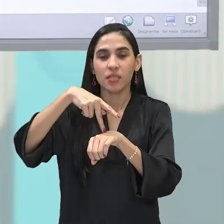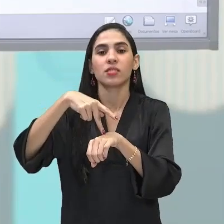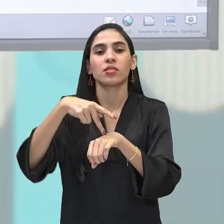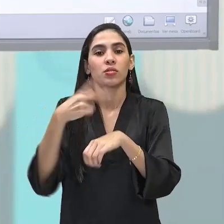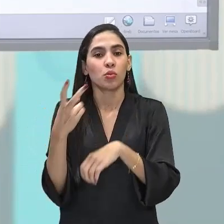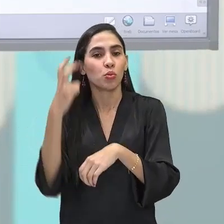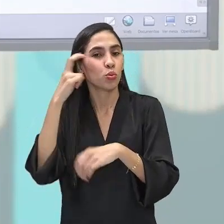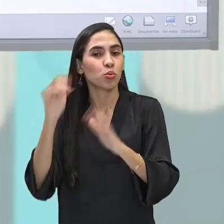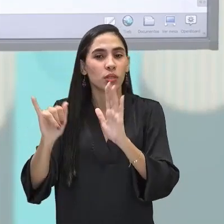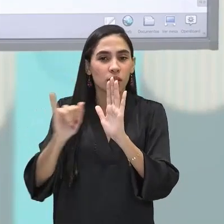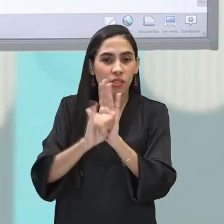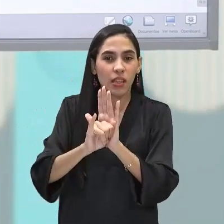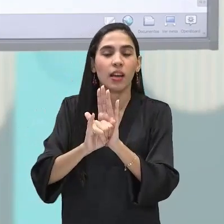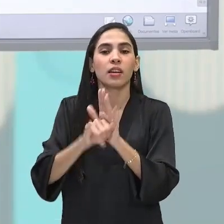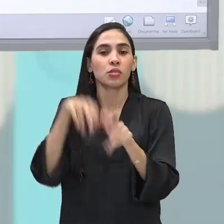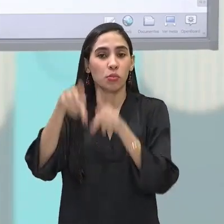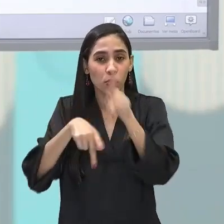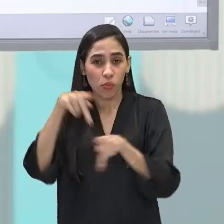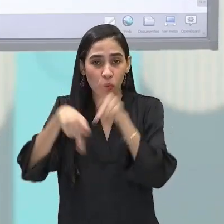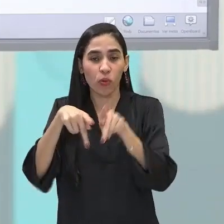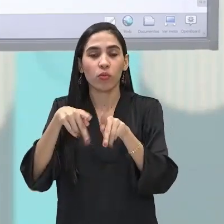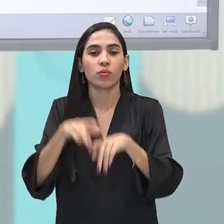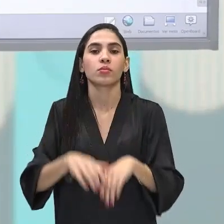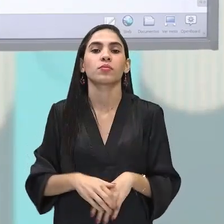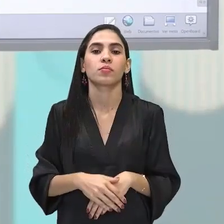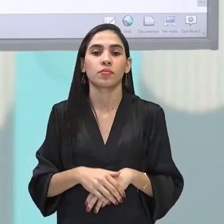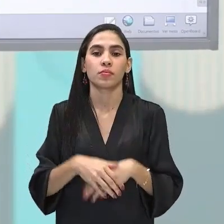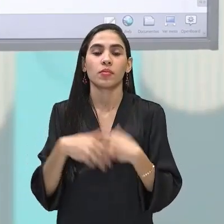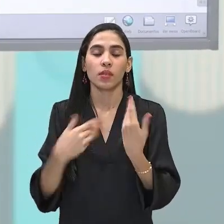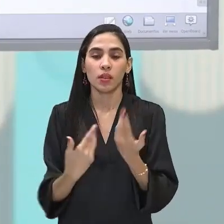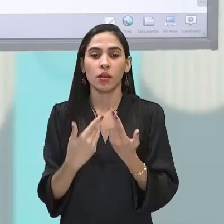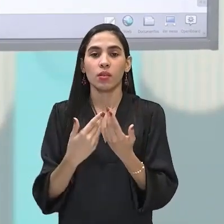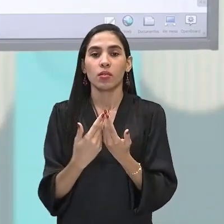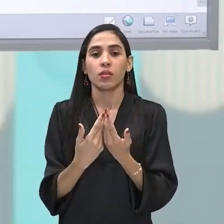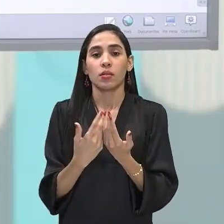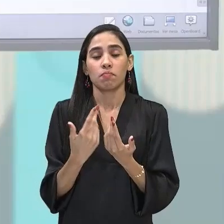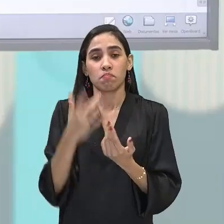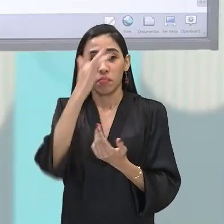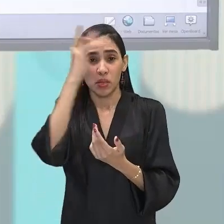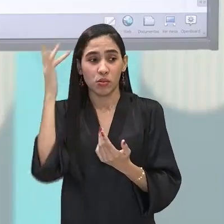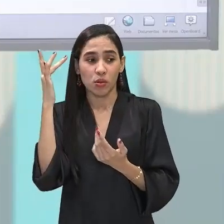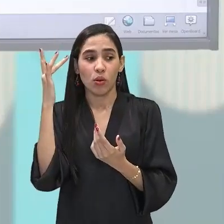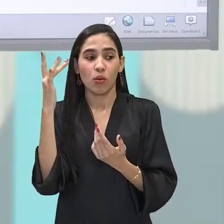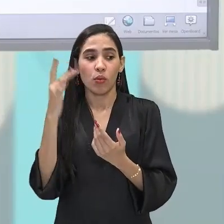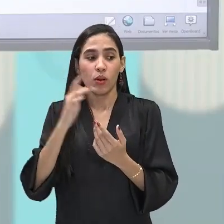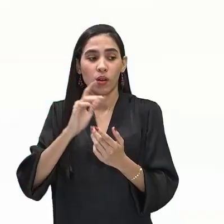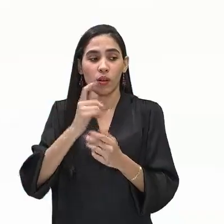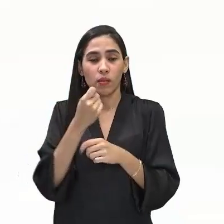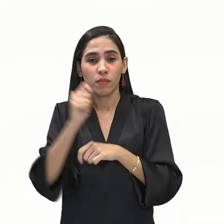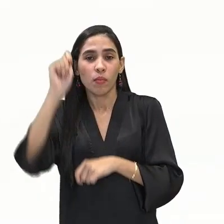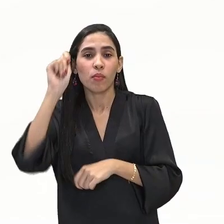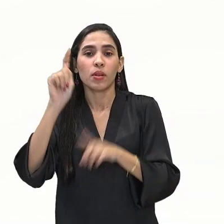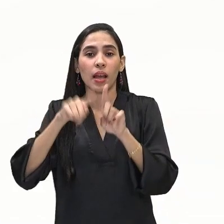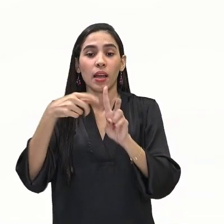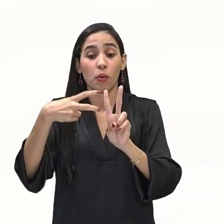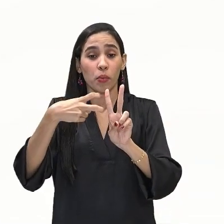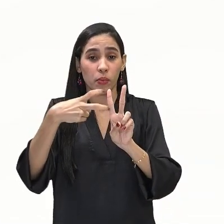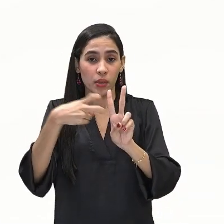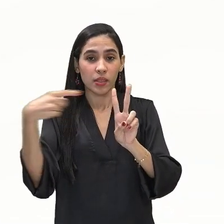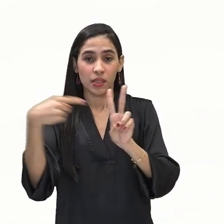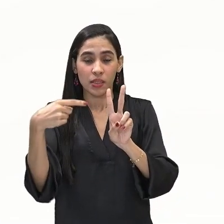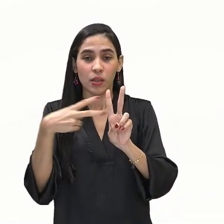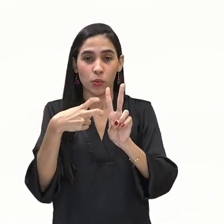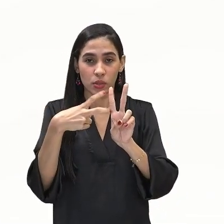nossa identidade, do nosso povo. Os nossos heróis serão os nossos indígenas, o nosso índio é que será